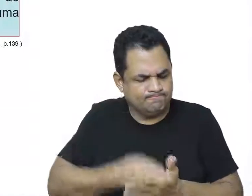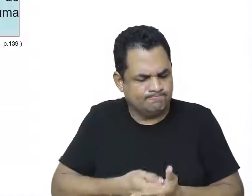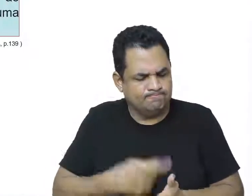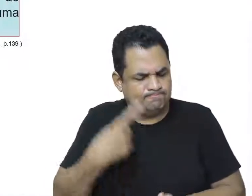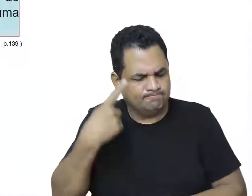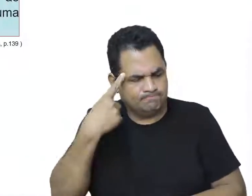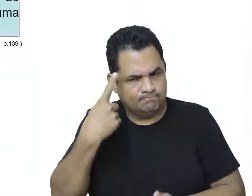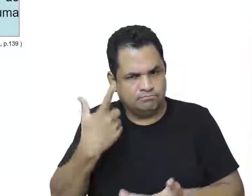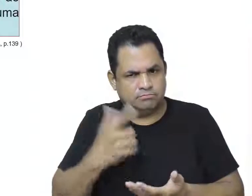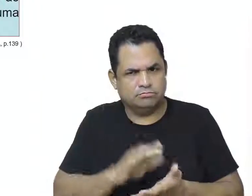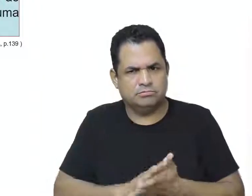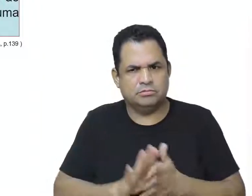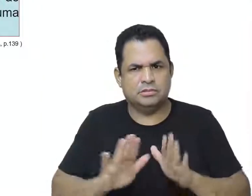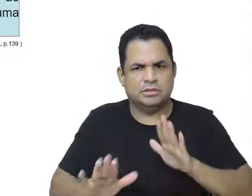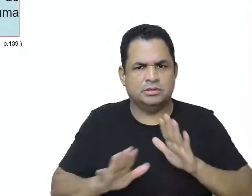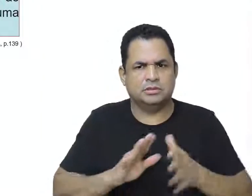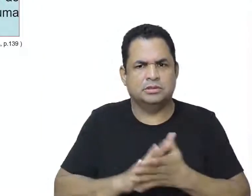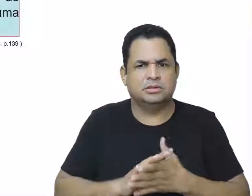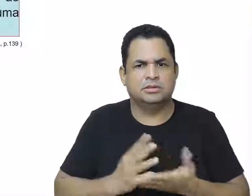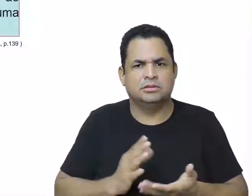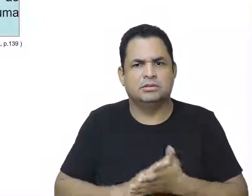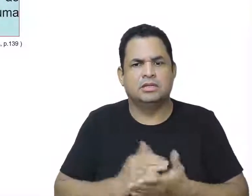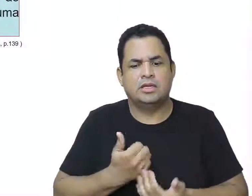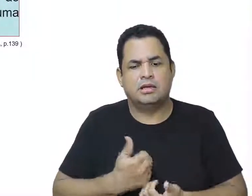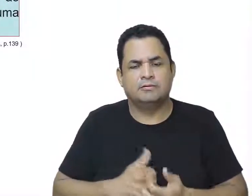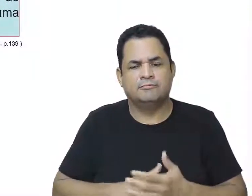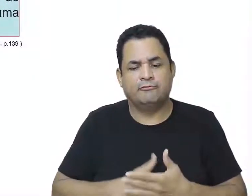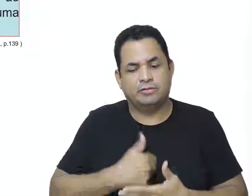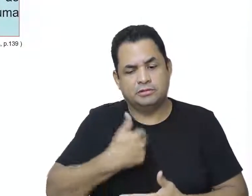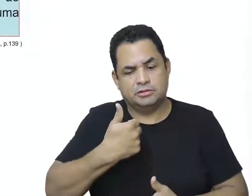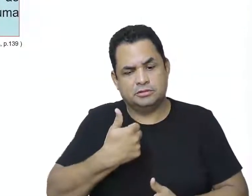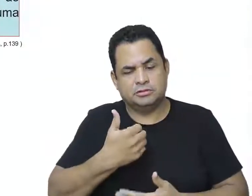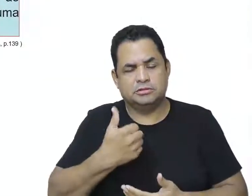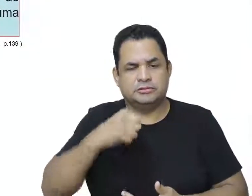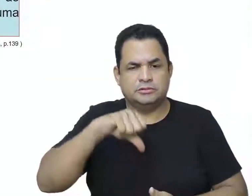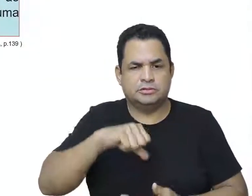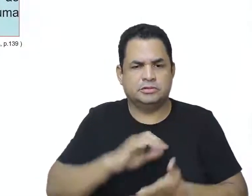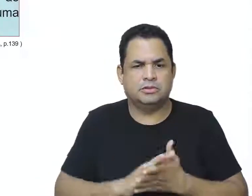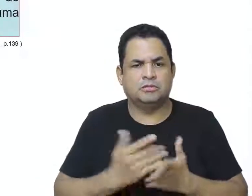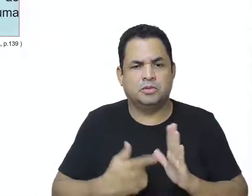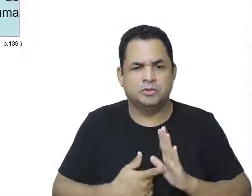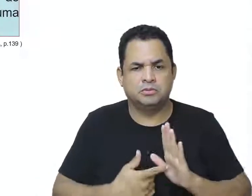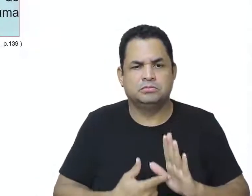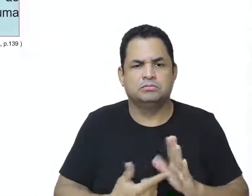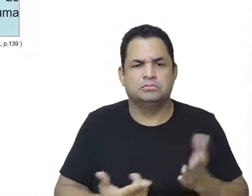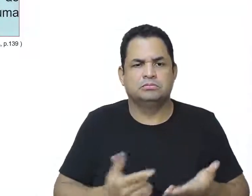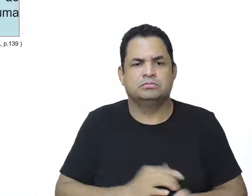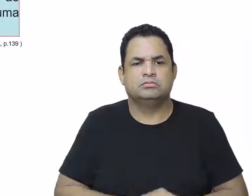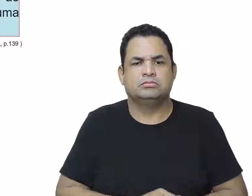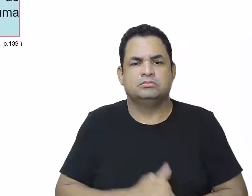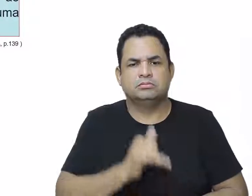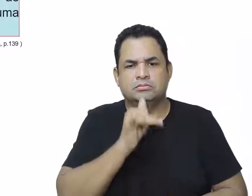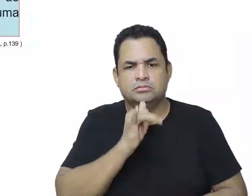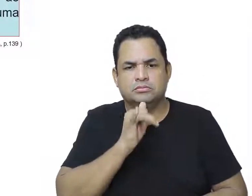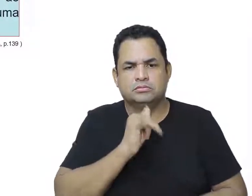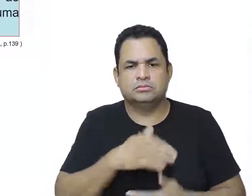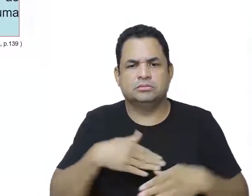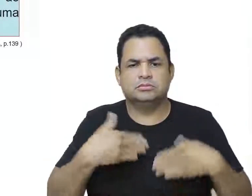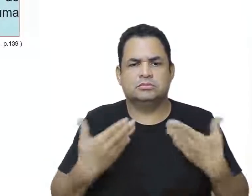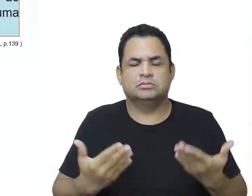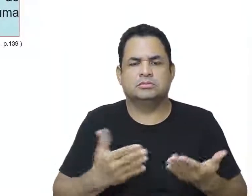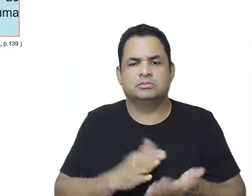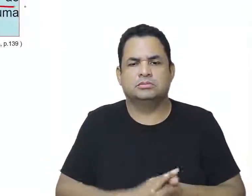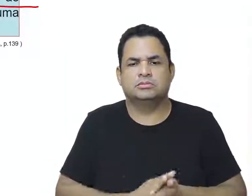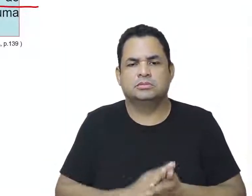né? Dependendo das vantagens ou desvantagens que ela pode trazer. Como a gente pode trazer um exemplo disso? Quando a